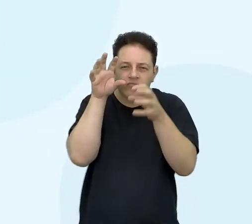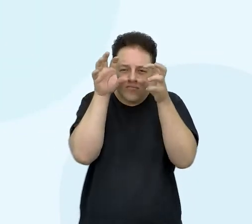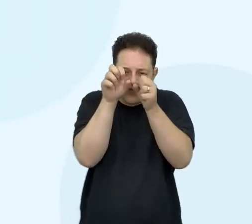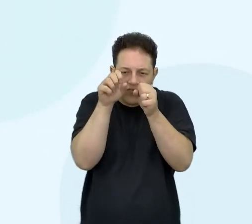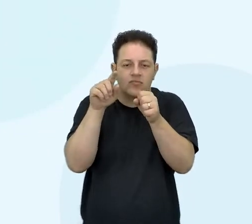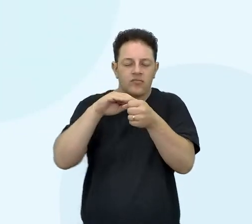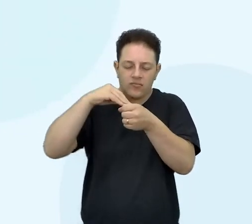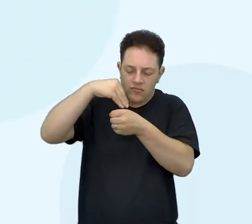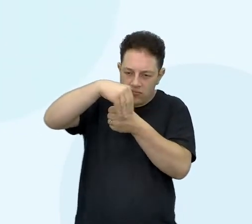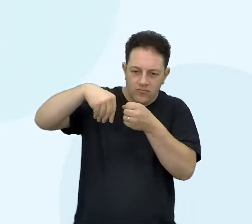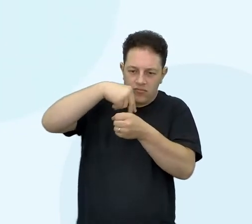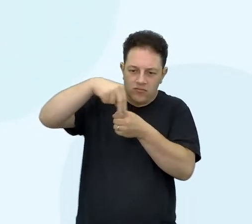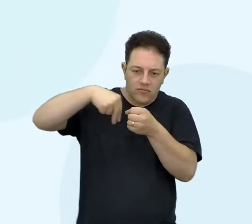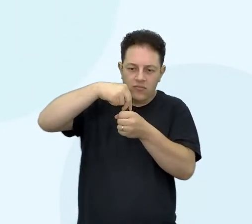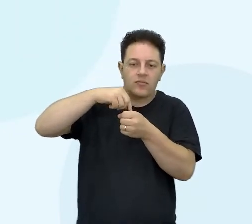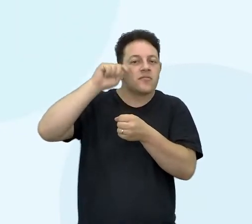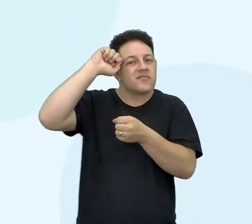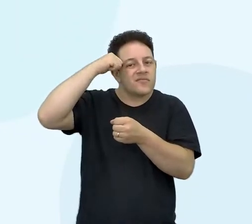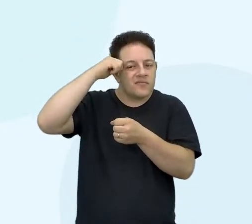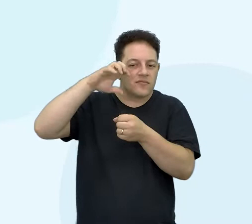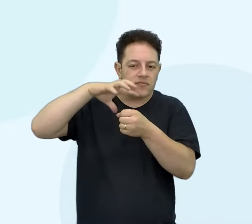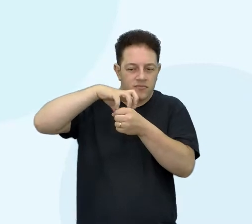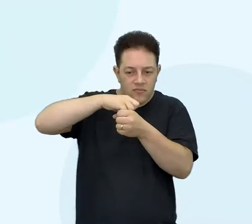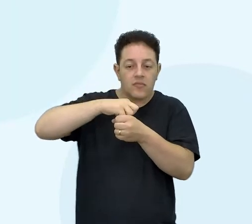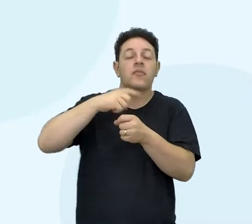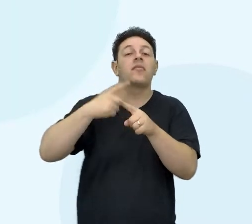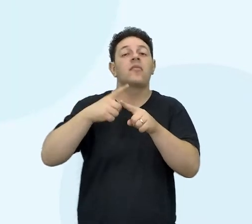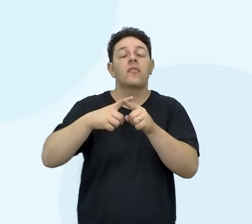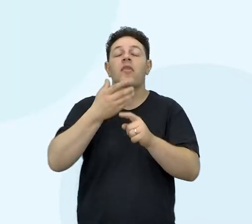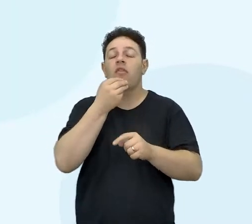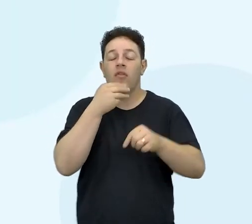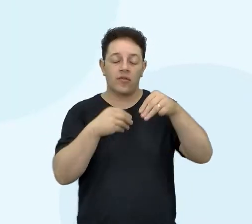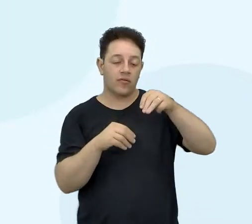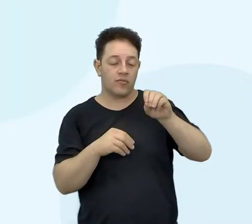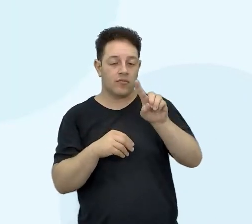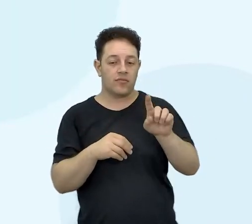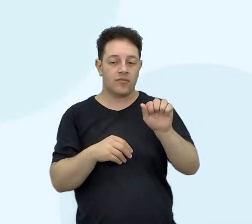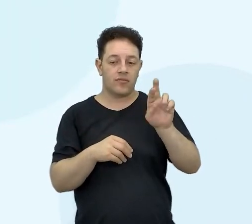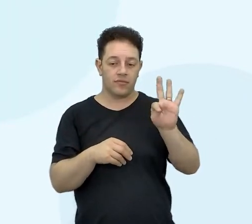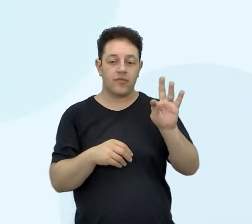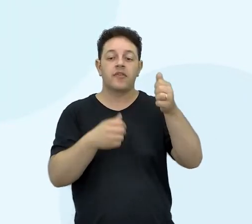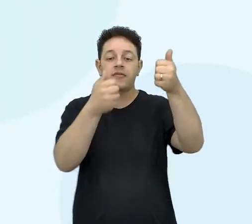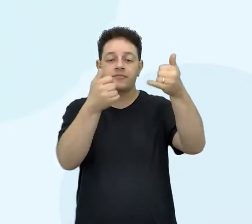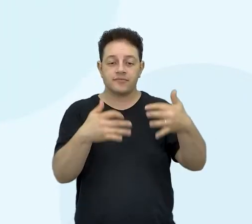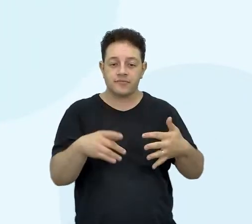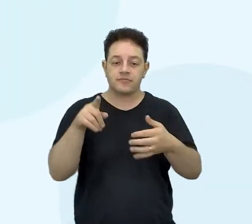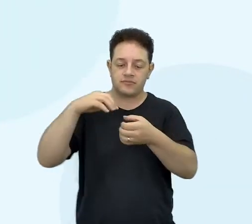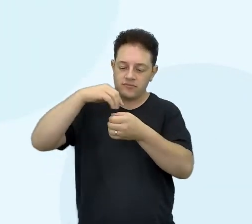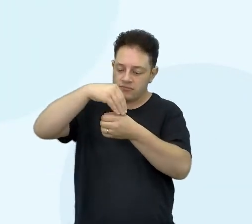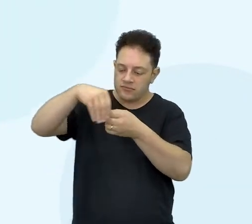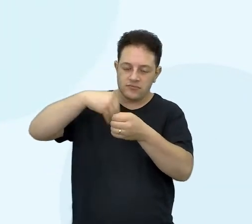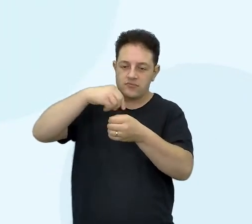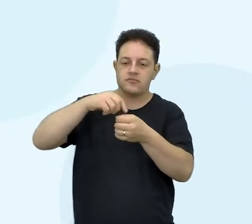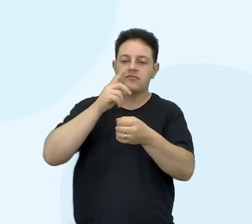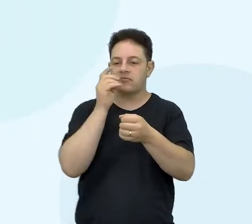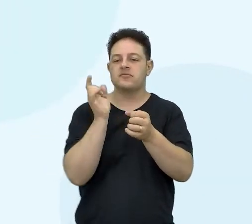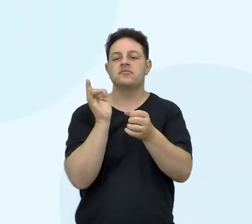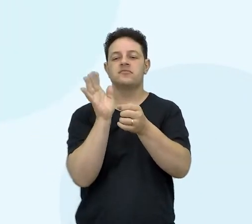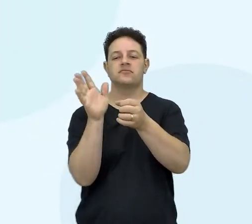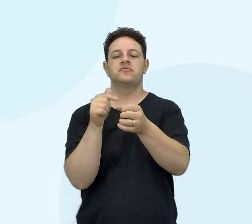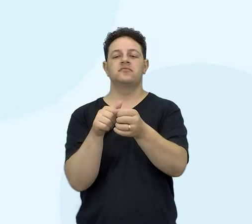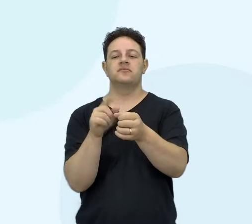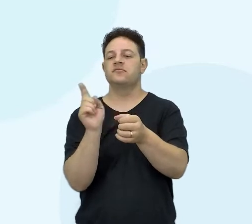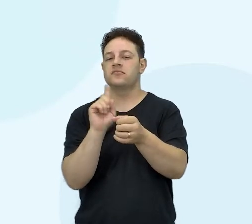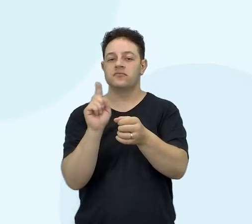uma fita, alguma coisa assim, porque ele acha melhor não deixar essa tampa também ali,